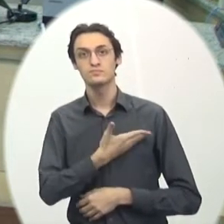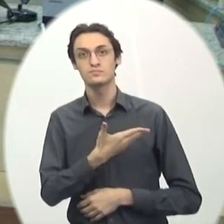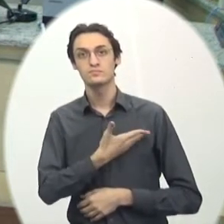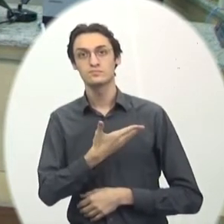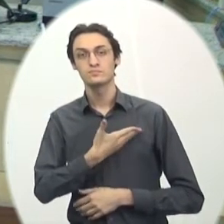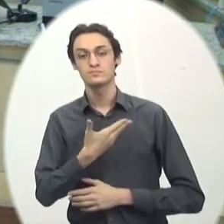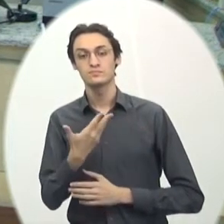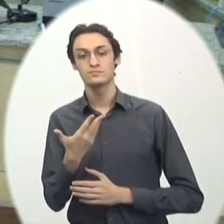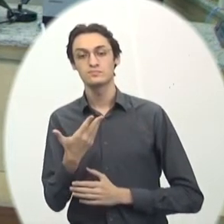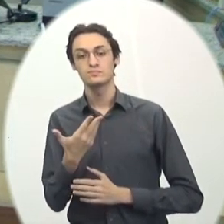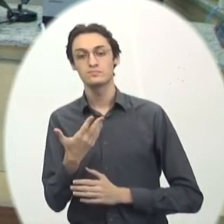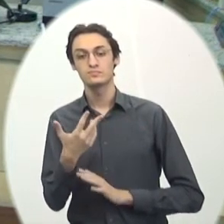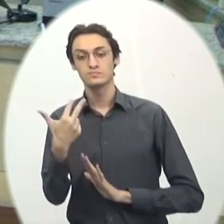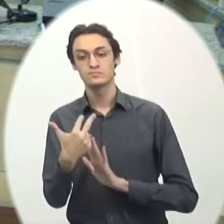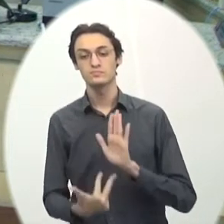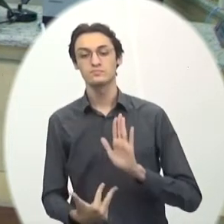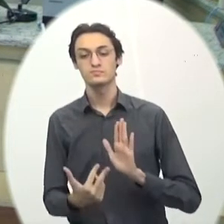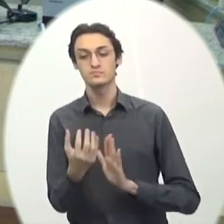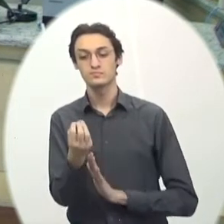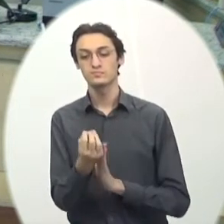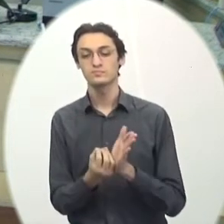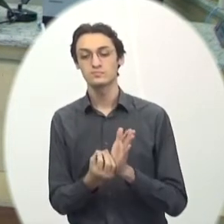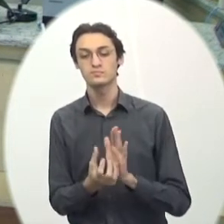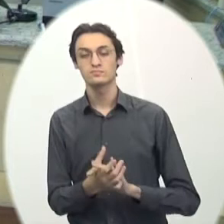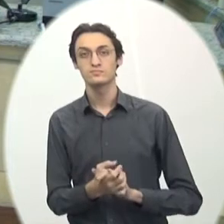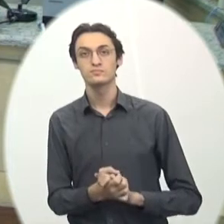ele relatar esse ofício.